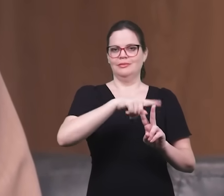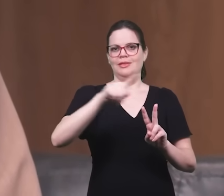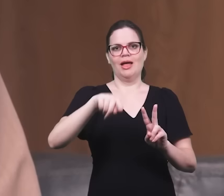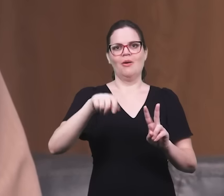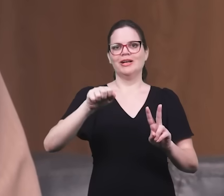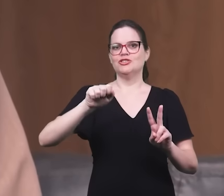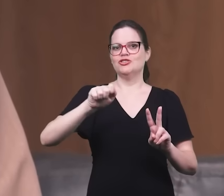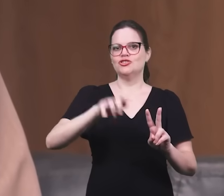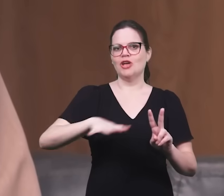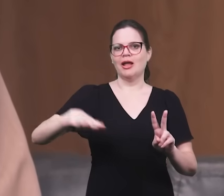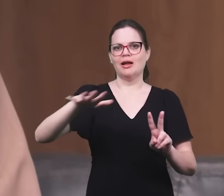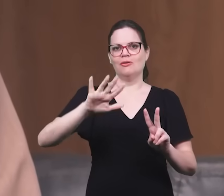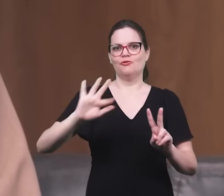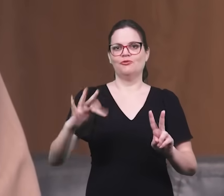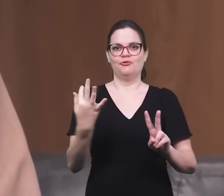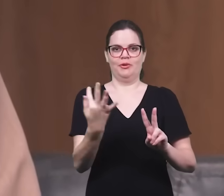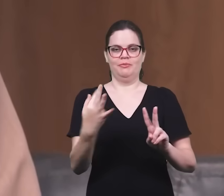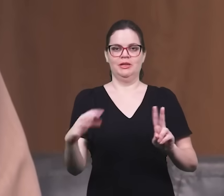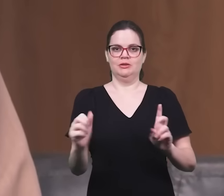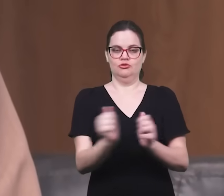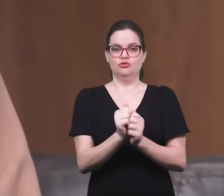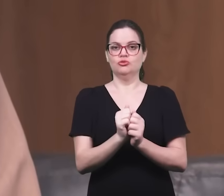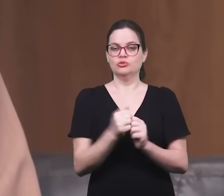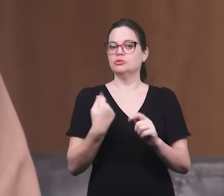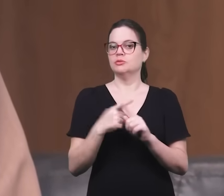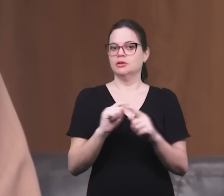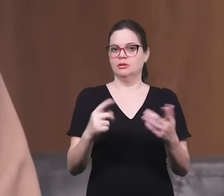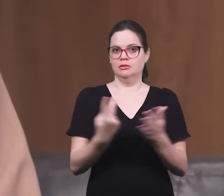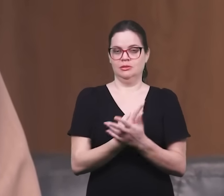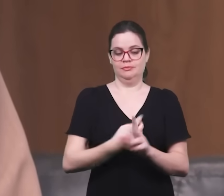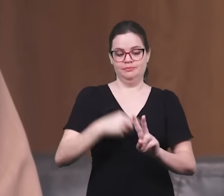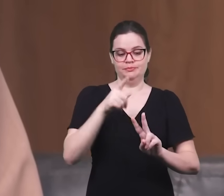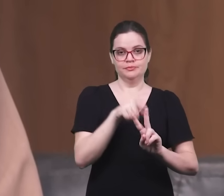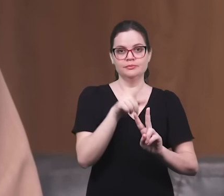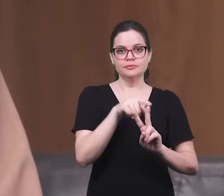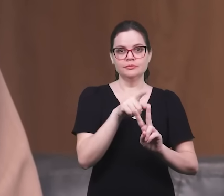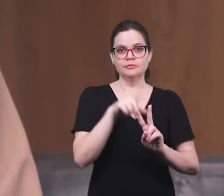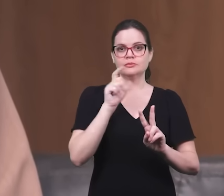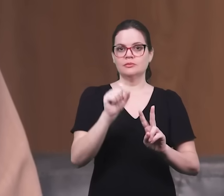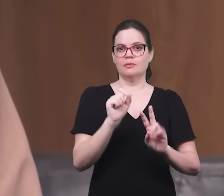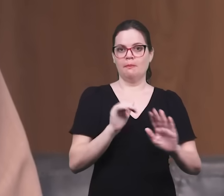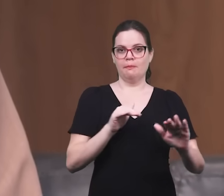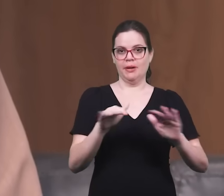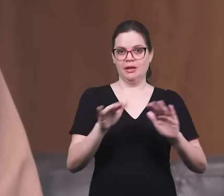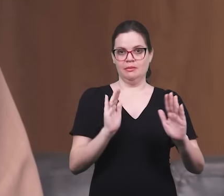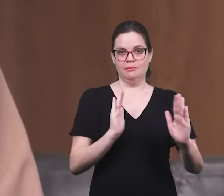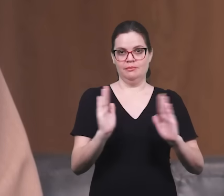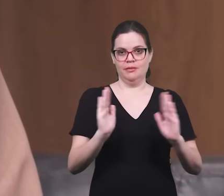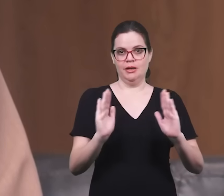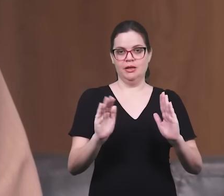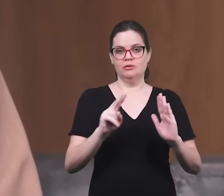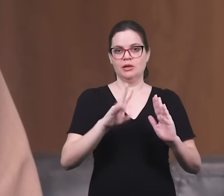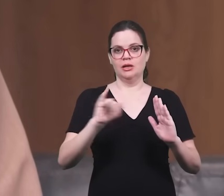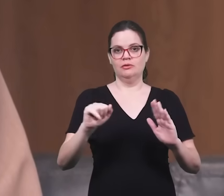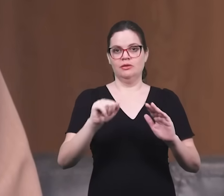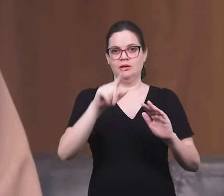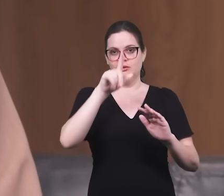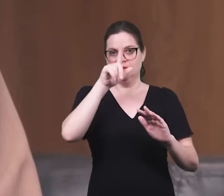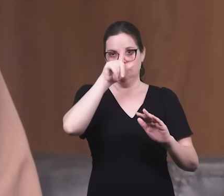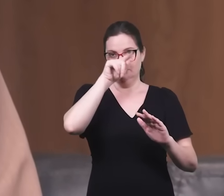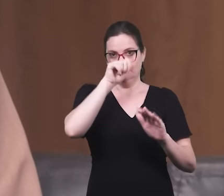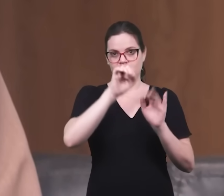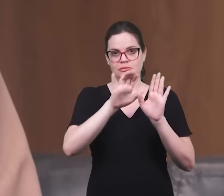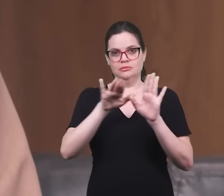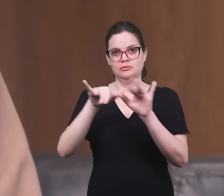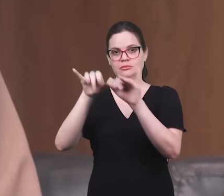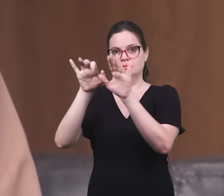ela amplia e ela tem uma preocupação. Tanto é que a andorinha, no período que ela vai colocar os